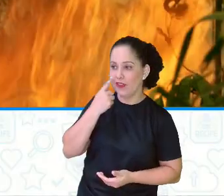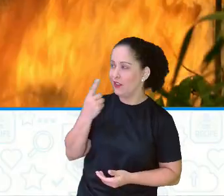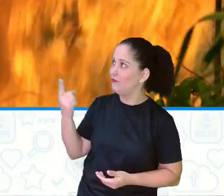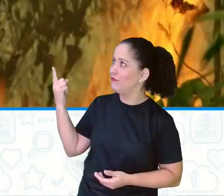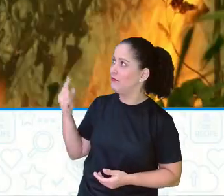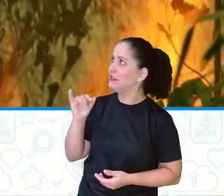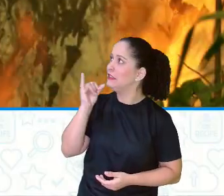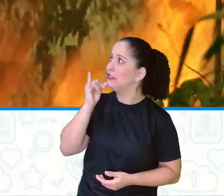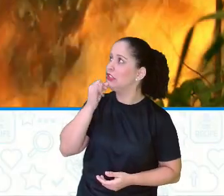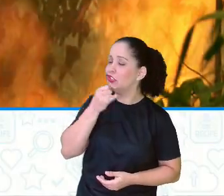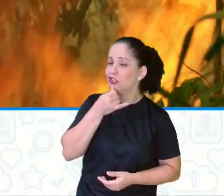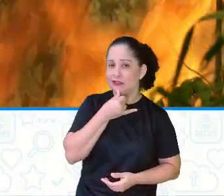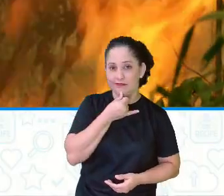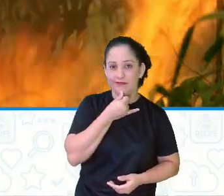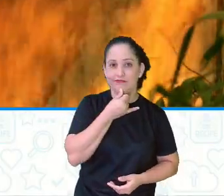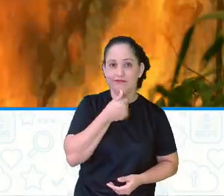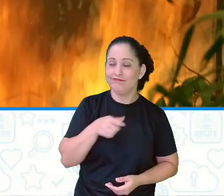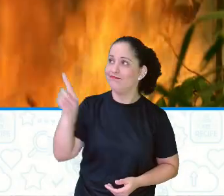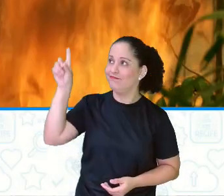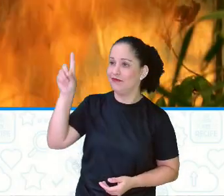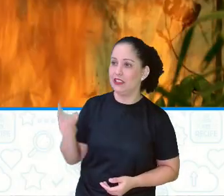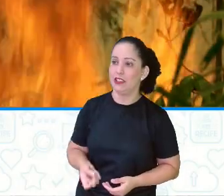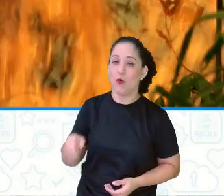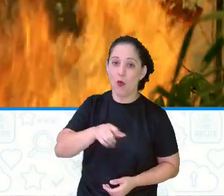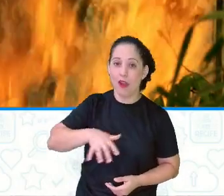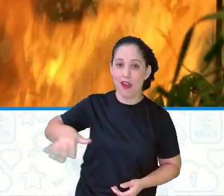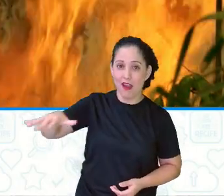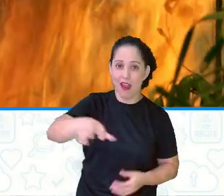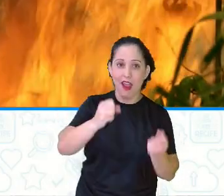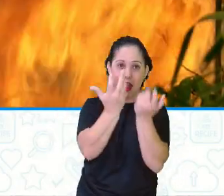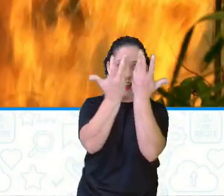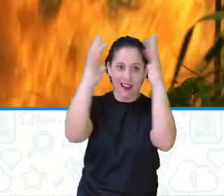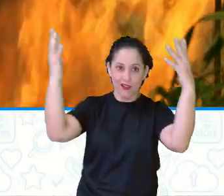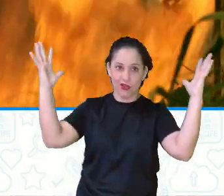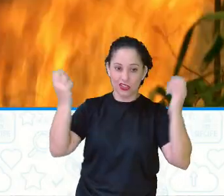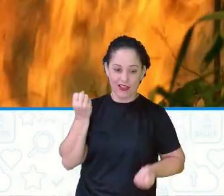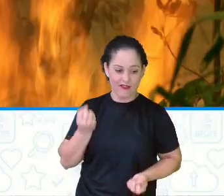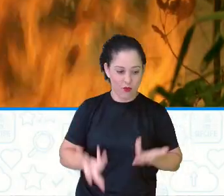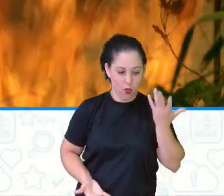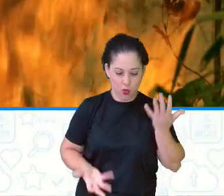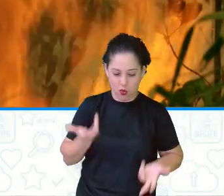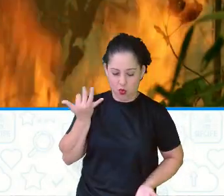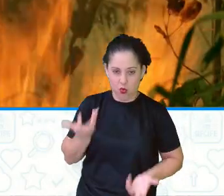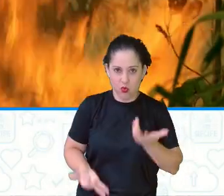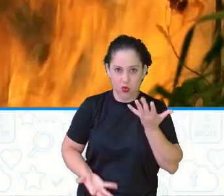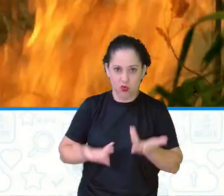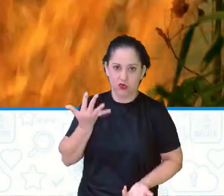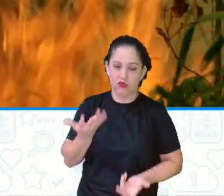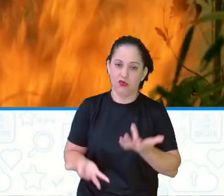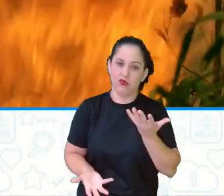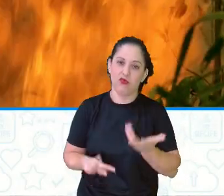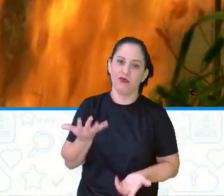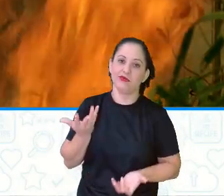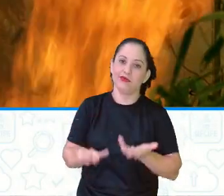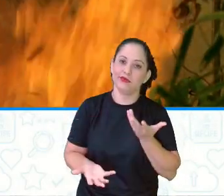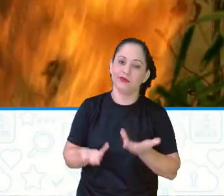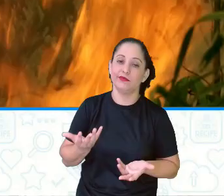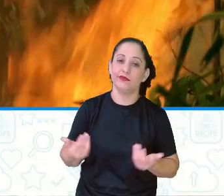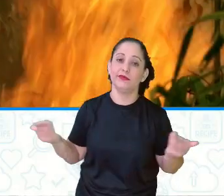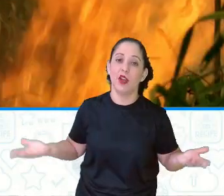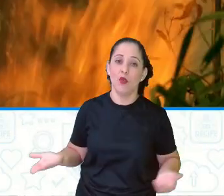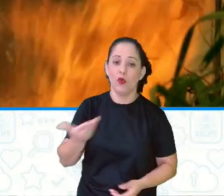triste. Isso aqui é uma queimada, como a gente está vendo. Então, para atender às novas necessidades da cidade, o